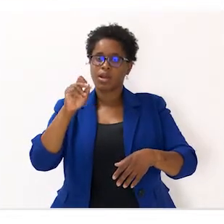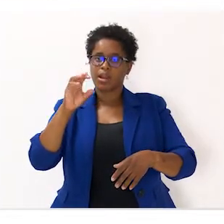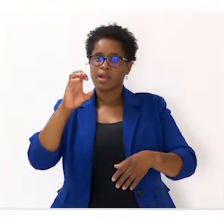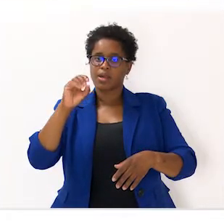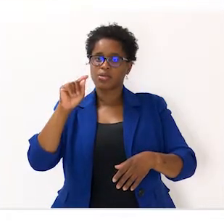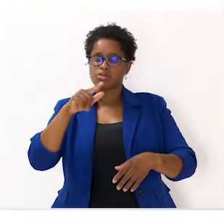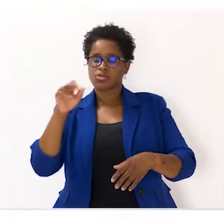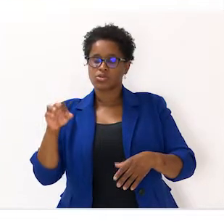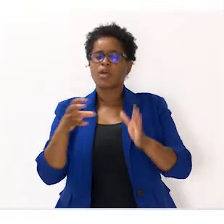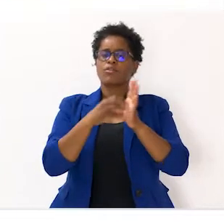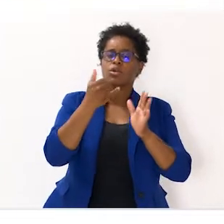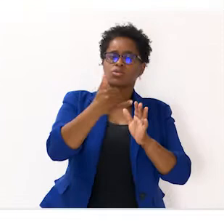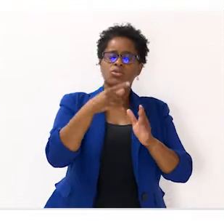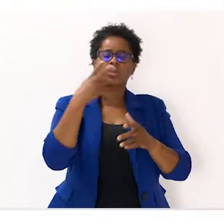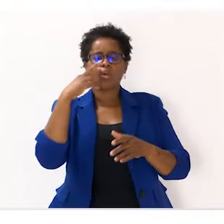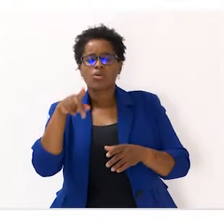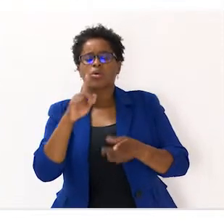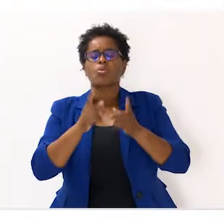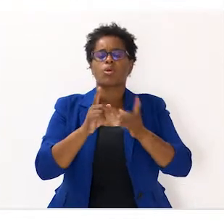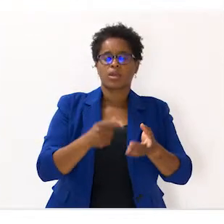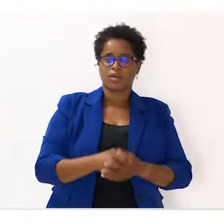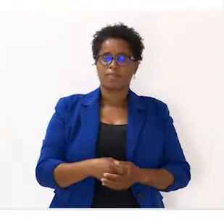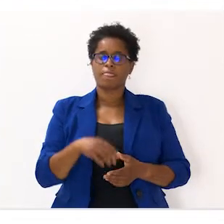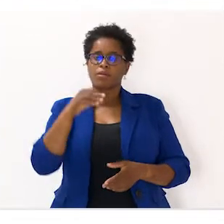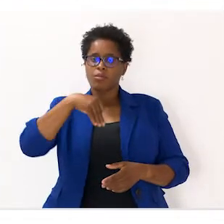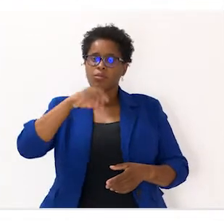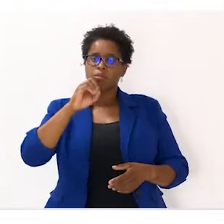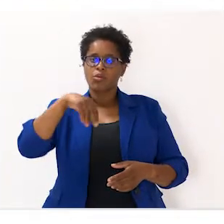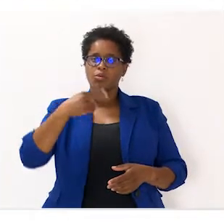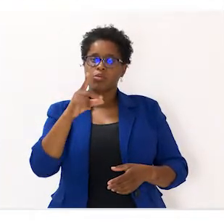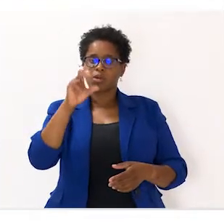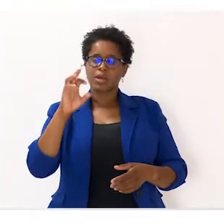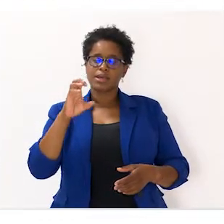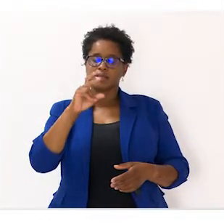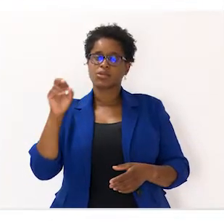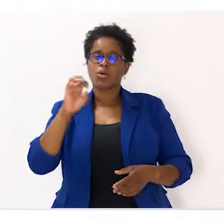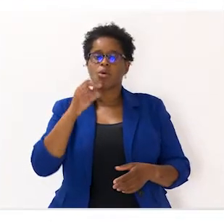A figura 2 ilustra o quê? Uma população ou um ecossistema?